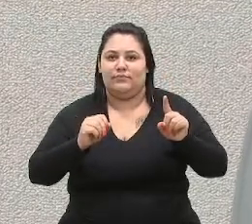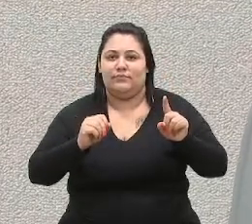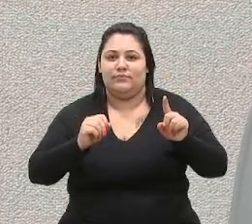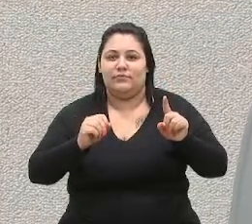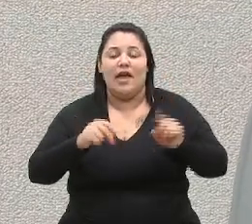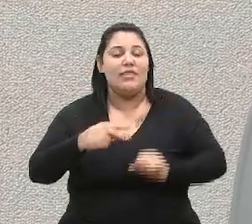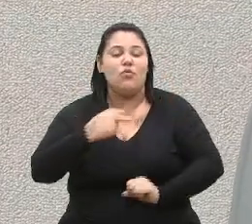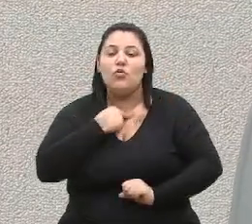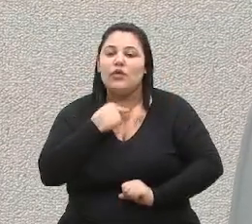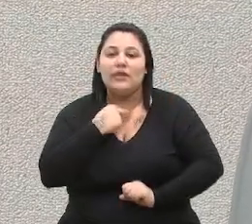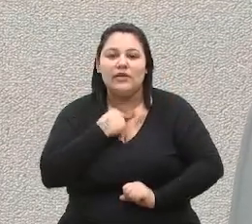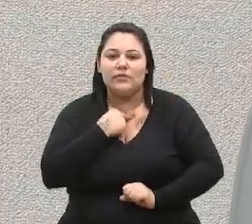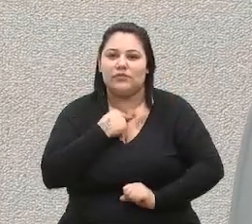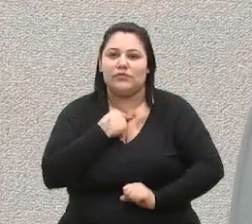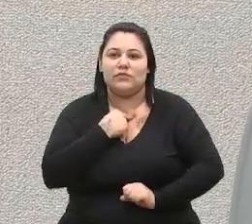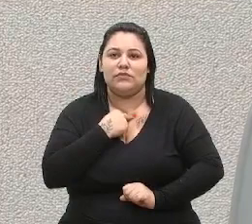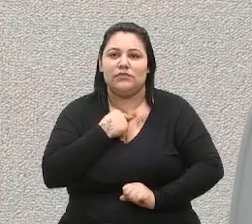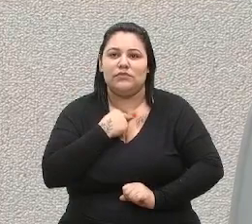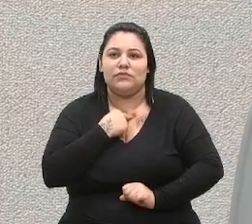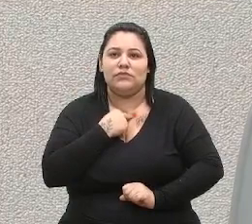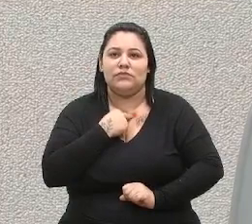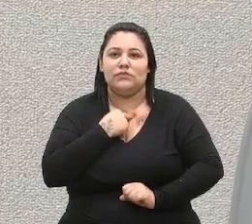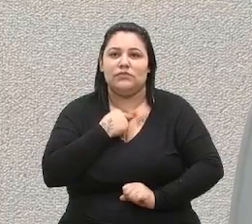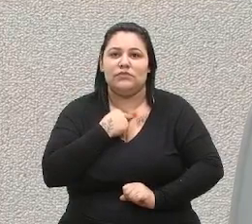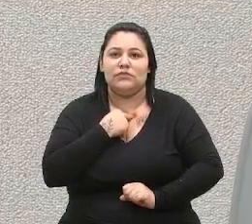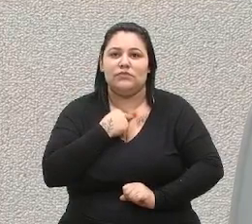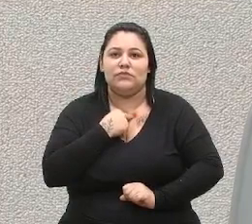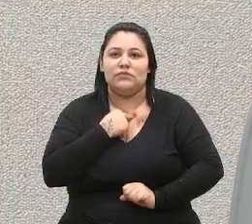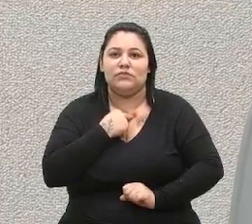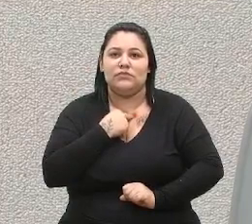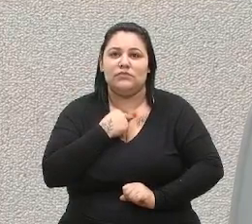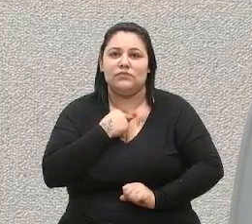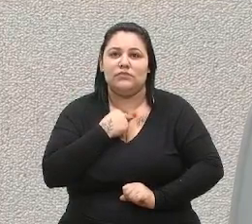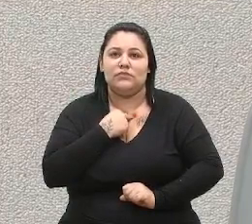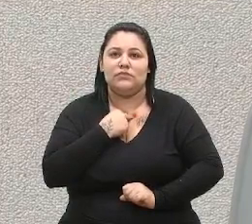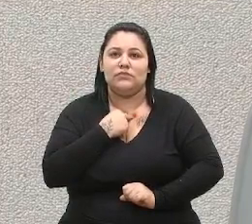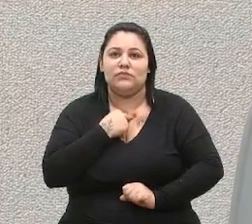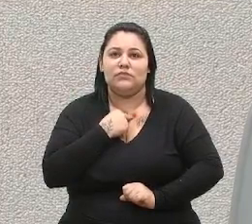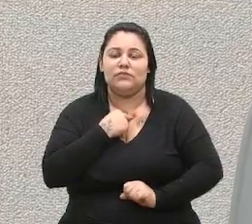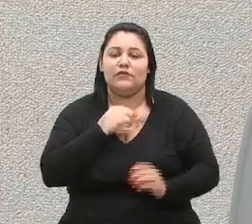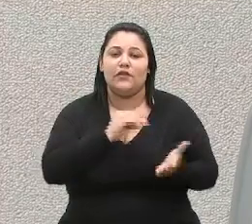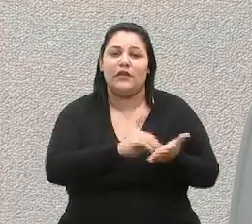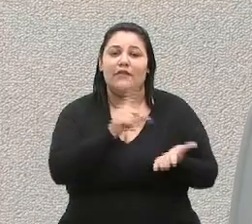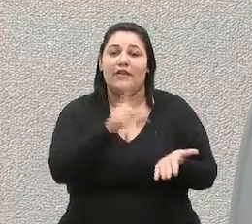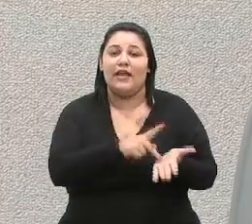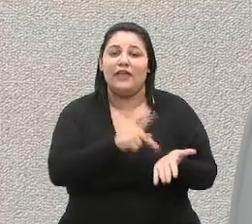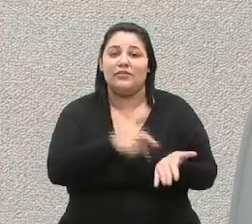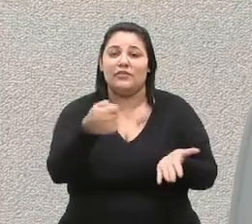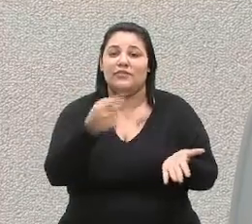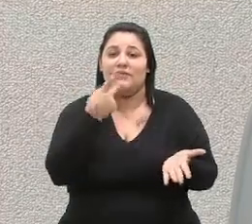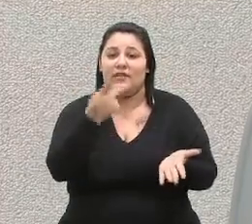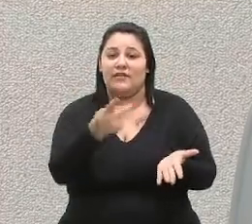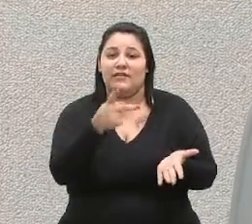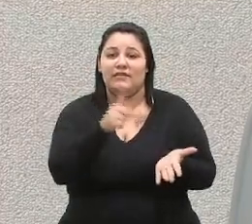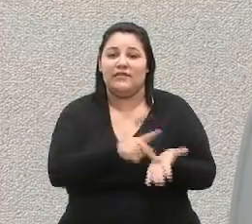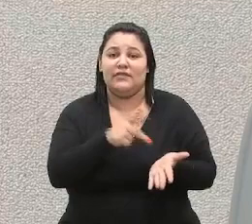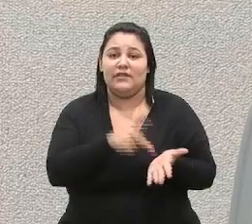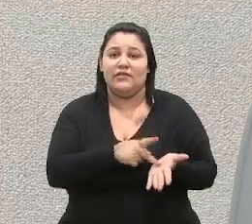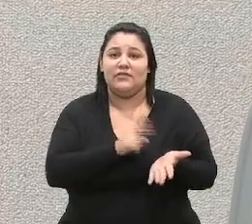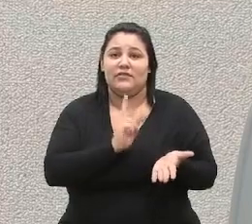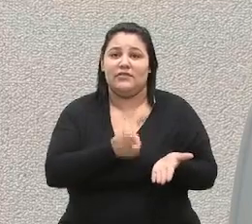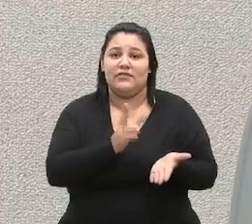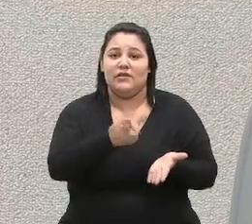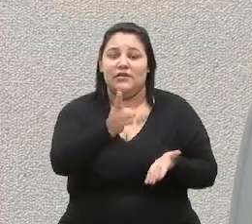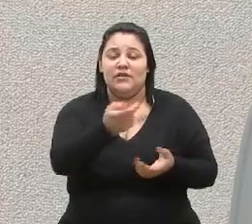não podemos jamais faltar com a verdade, dizer a verdade sempre, que essa administração